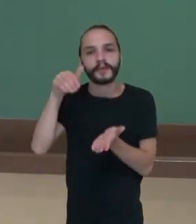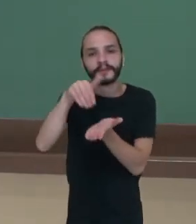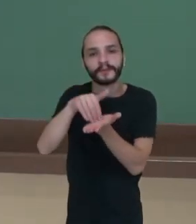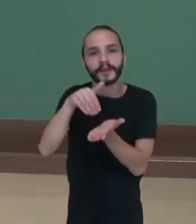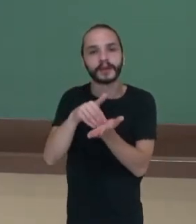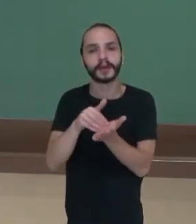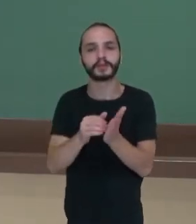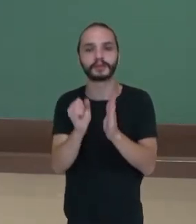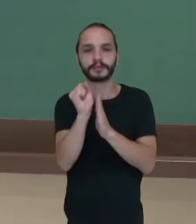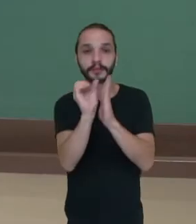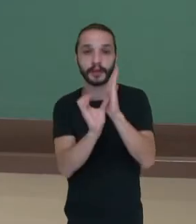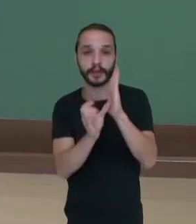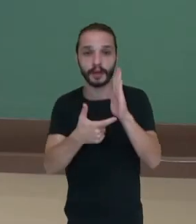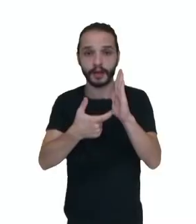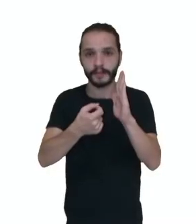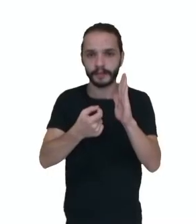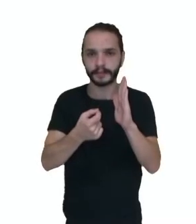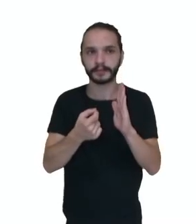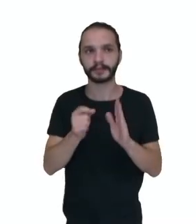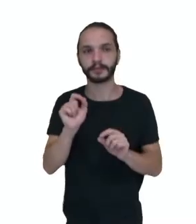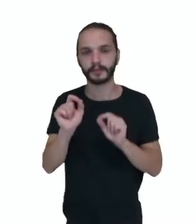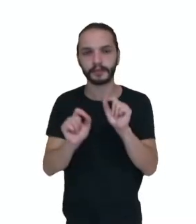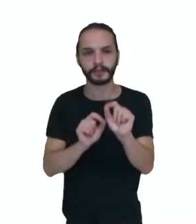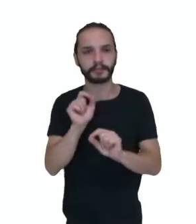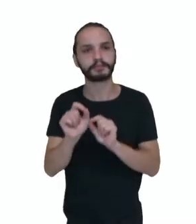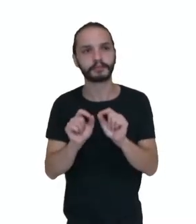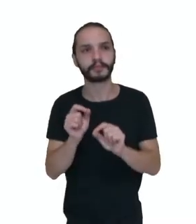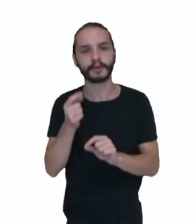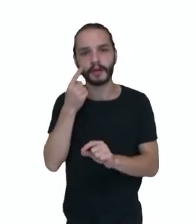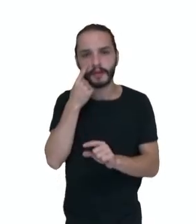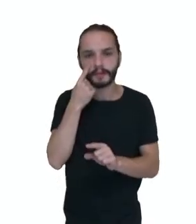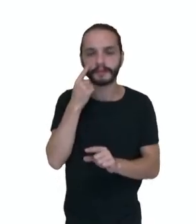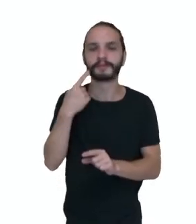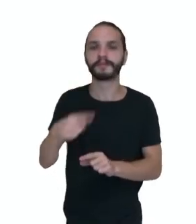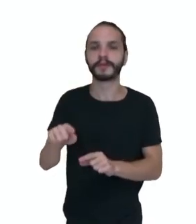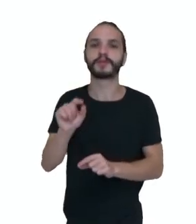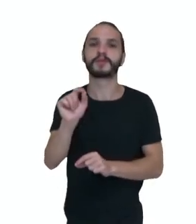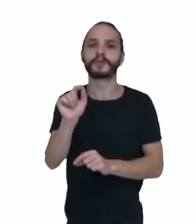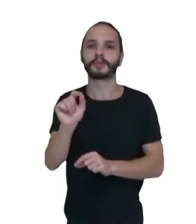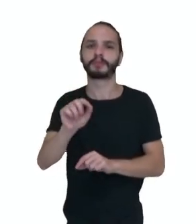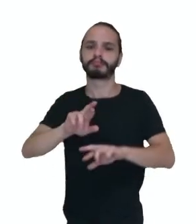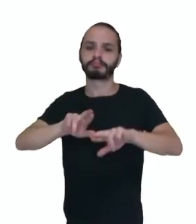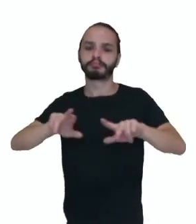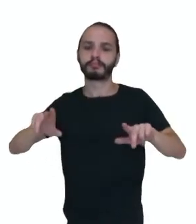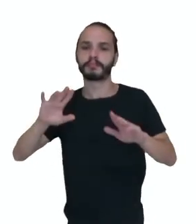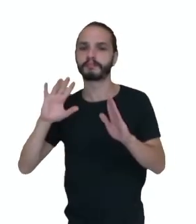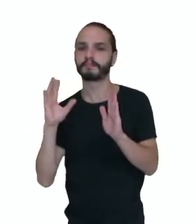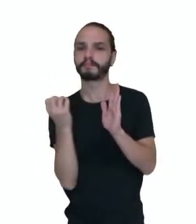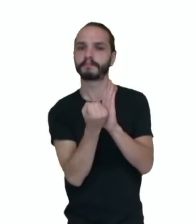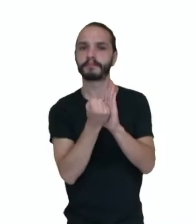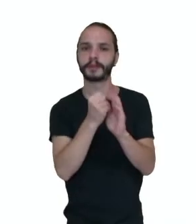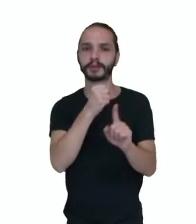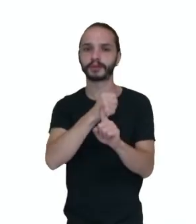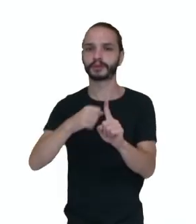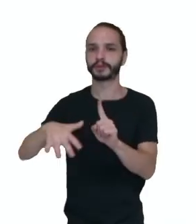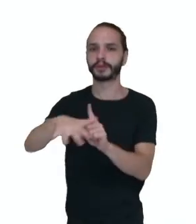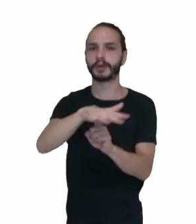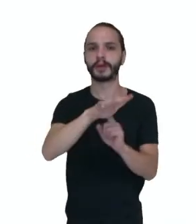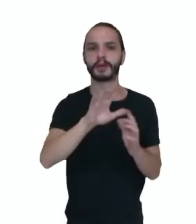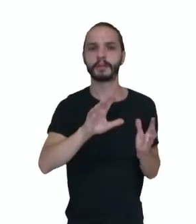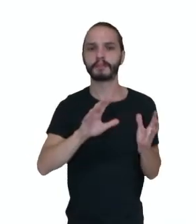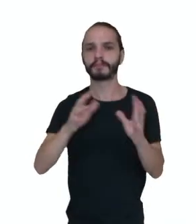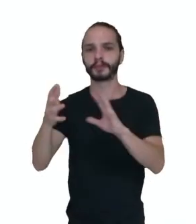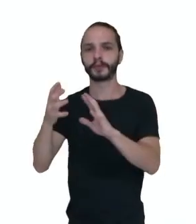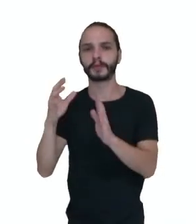refletir um pouquinho a respeito, presenciamos ali fatos marcantes da sociedade brasileira. O que foram